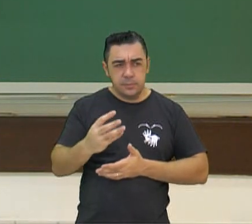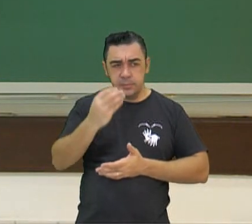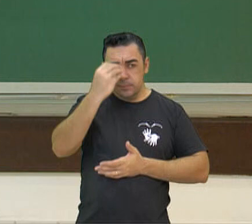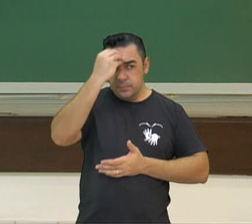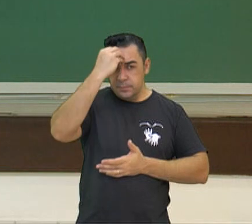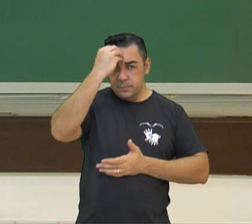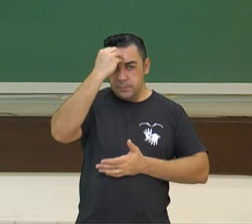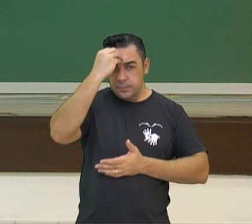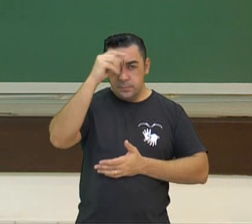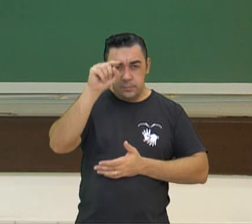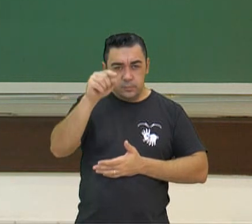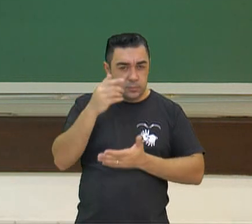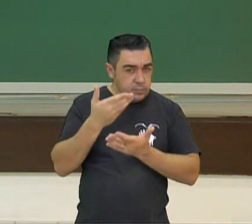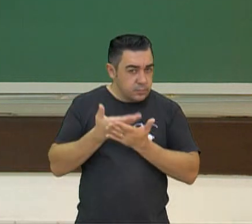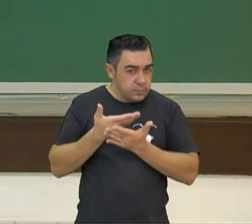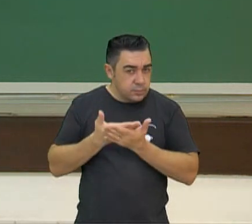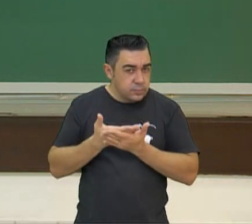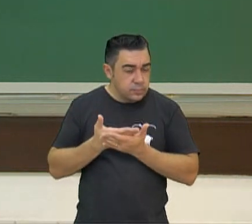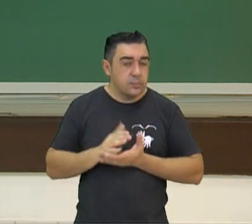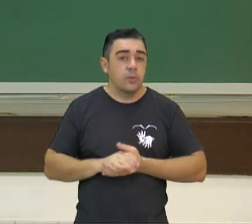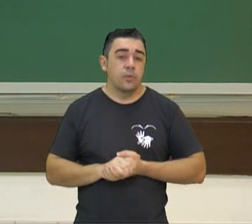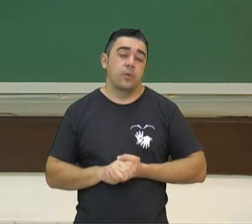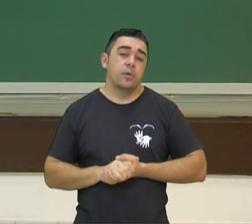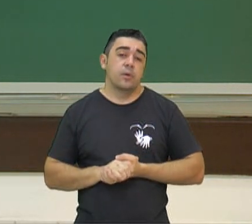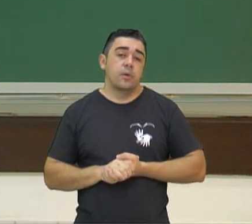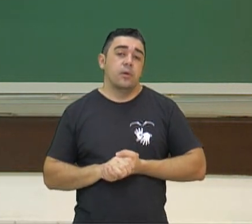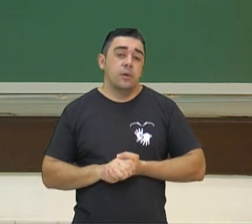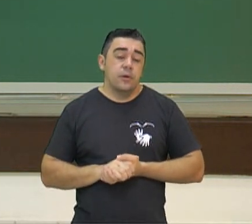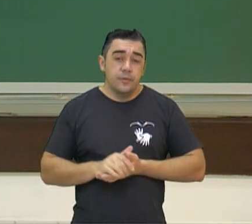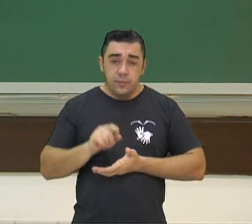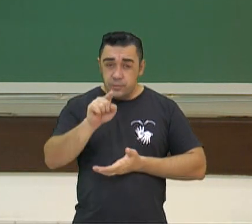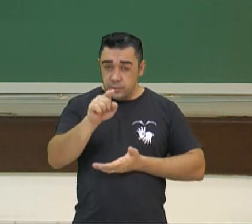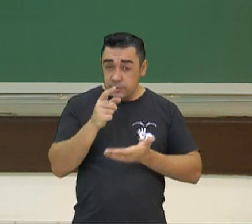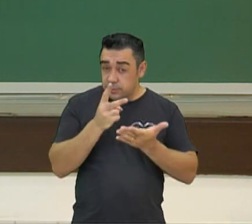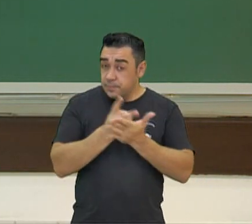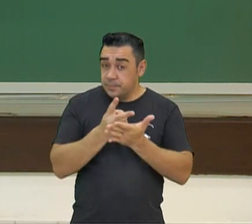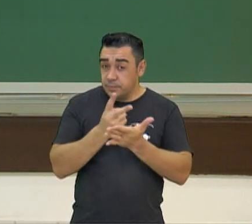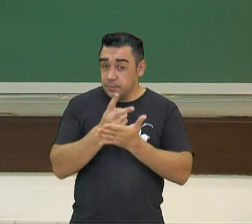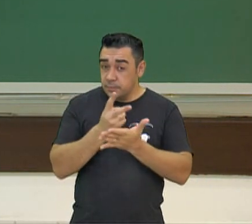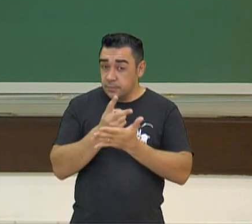seus estudos. Paramos aqui. Tenha consigo sempre